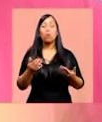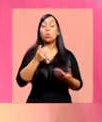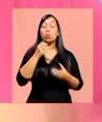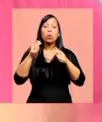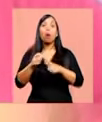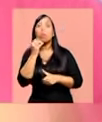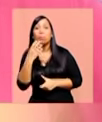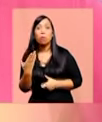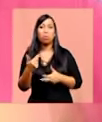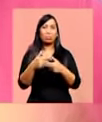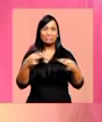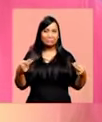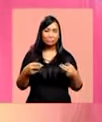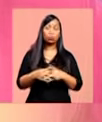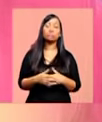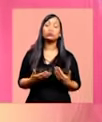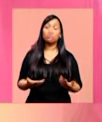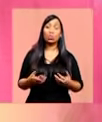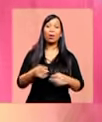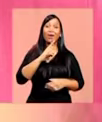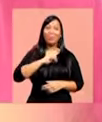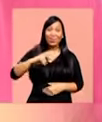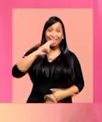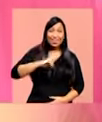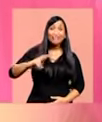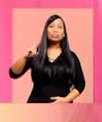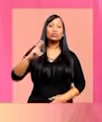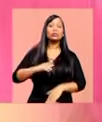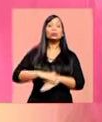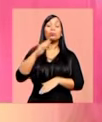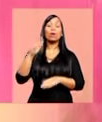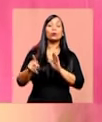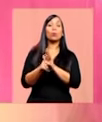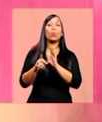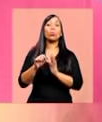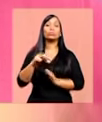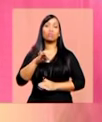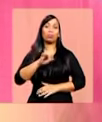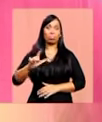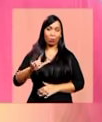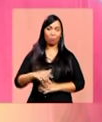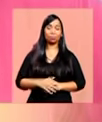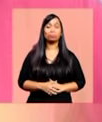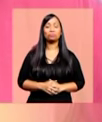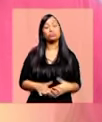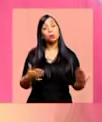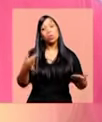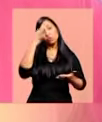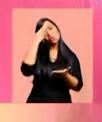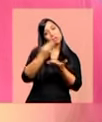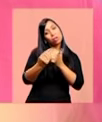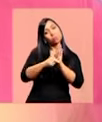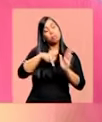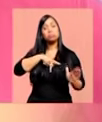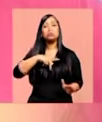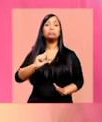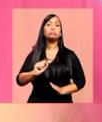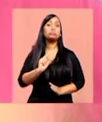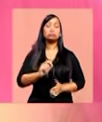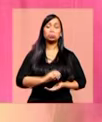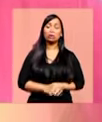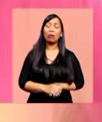ou se eu vou para um lugar bom e coisas desse tipo, né? Que são as religiões mais ocidentais, né? Digamos assim. Então, fé, para